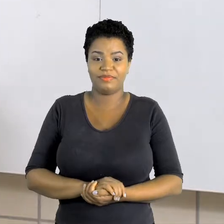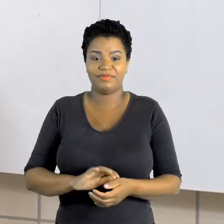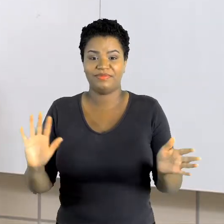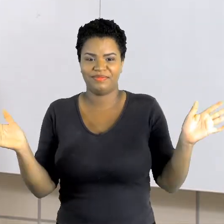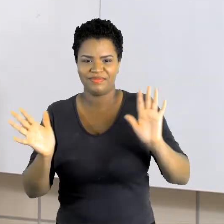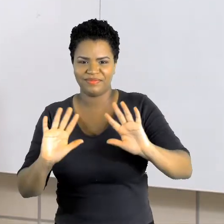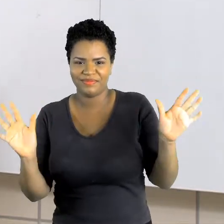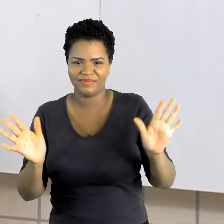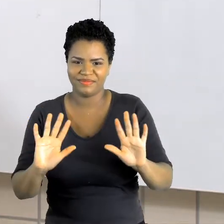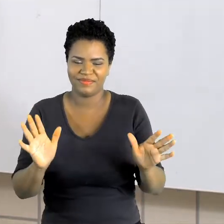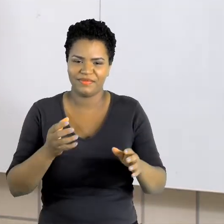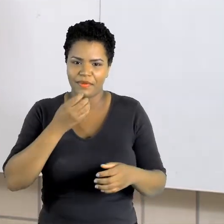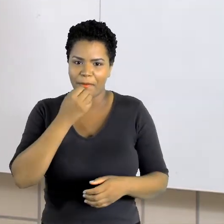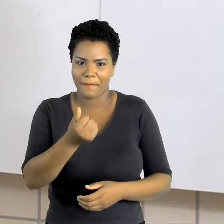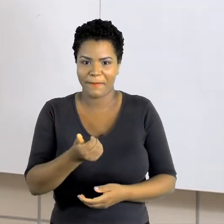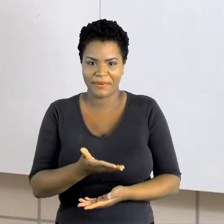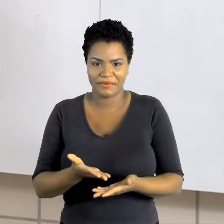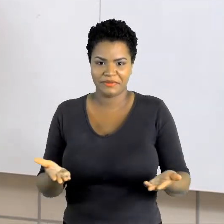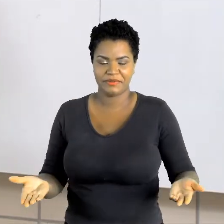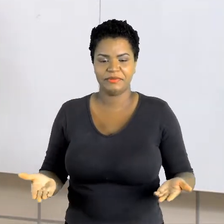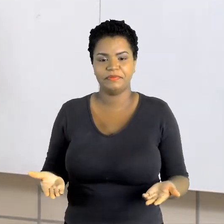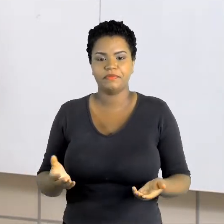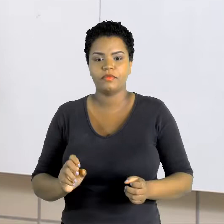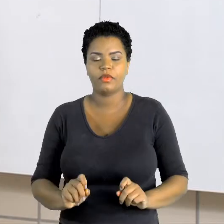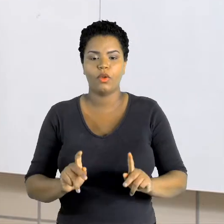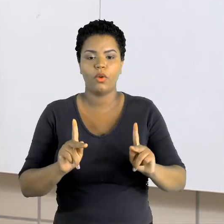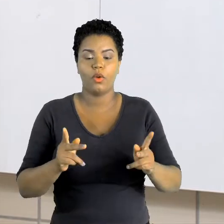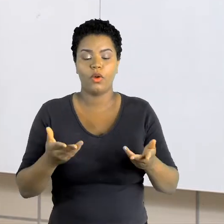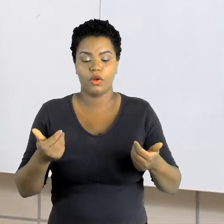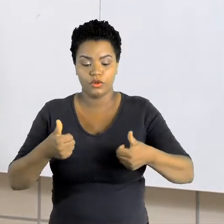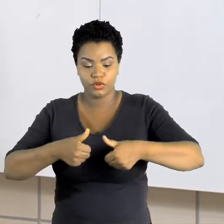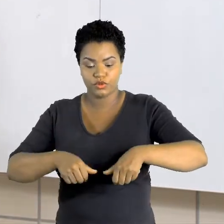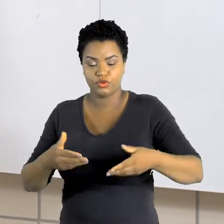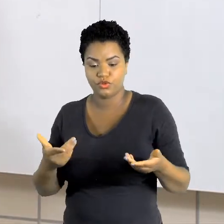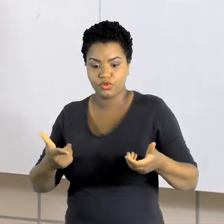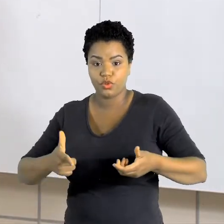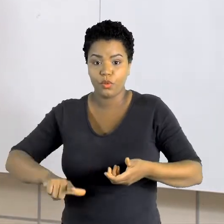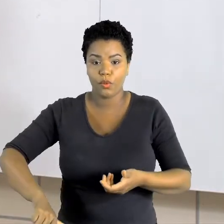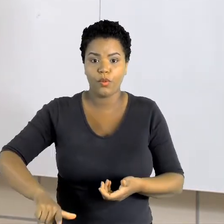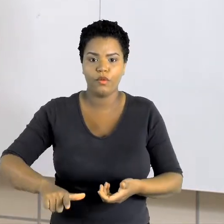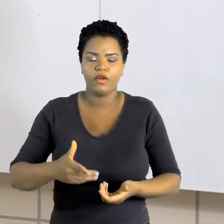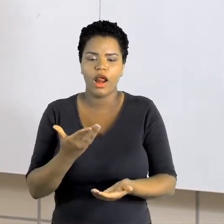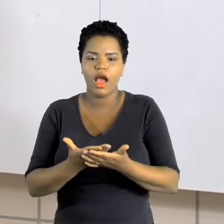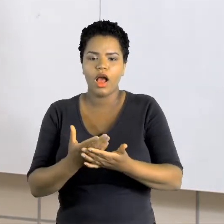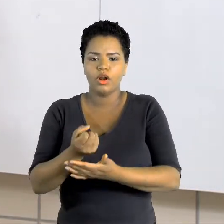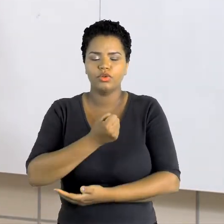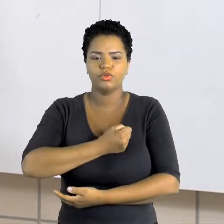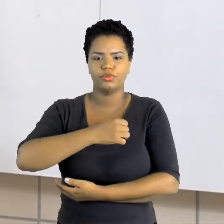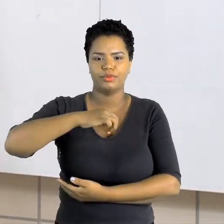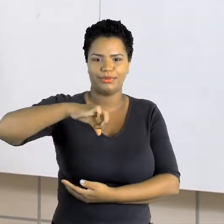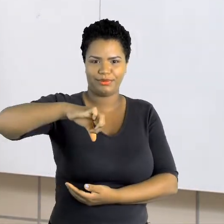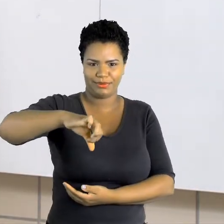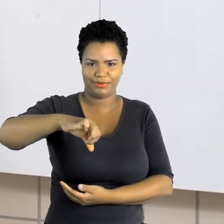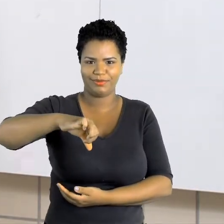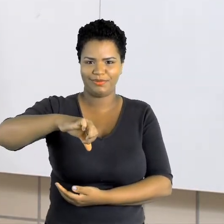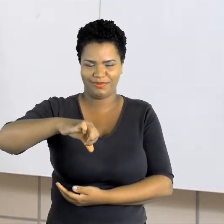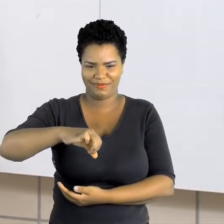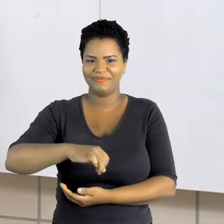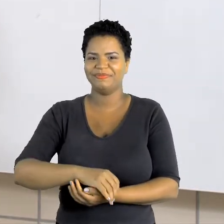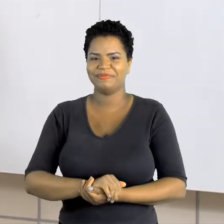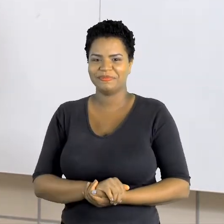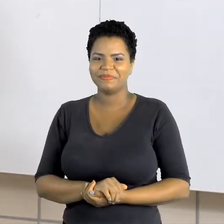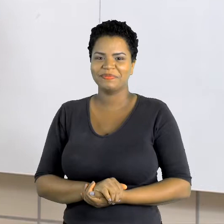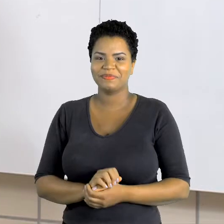Hi guys, I'm here again. Ok, galerinha, estamos aqui novamente, a nossa aula de número 9, number